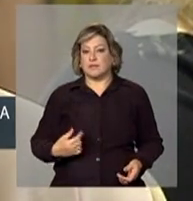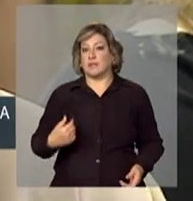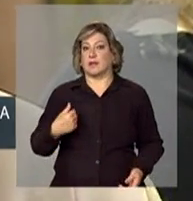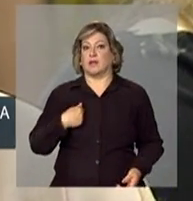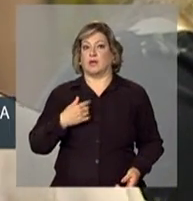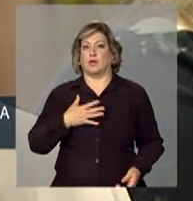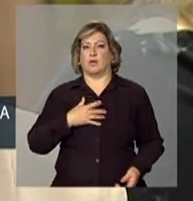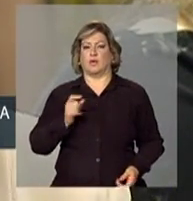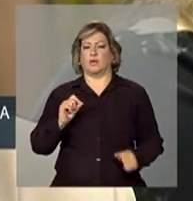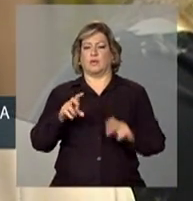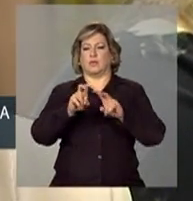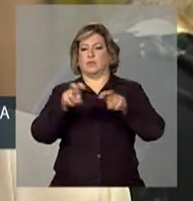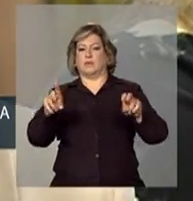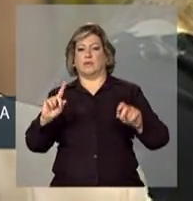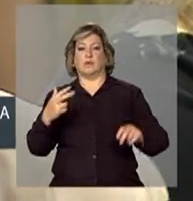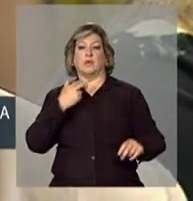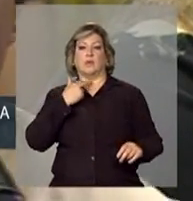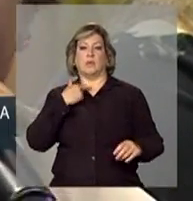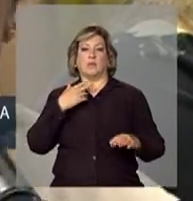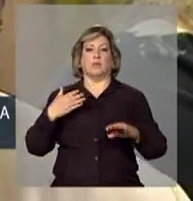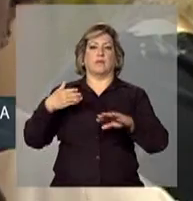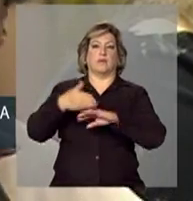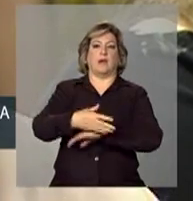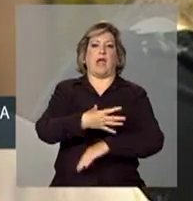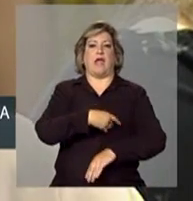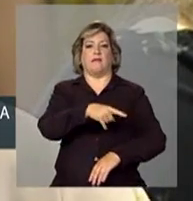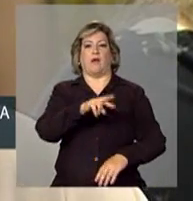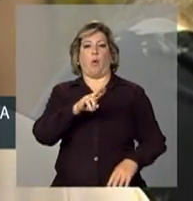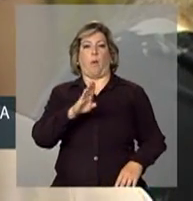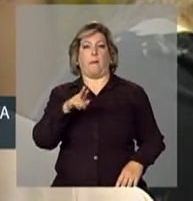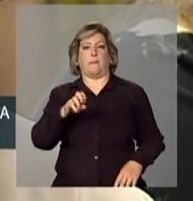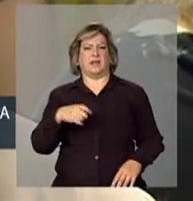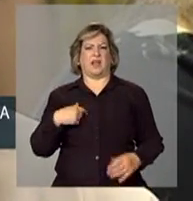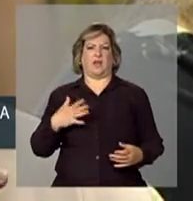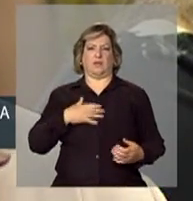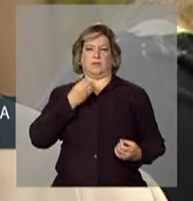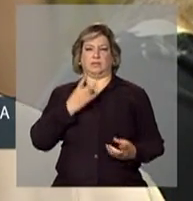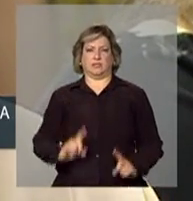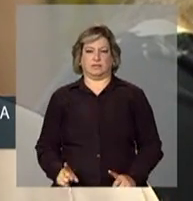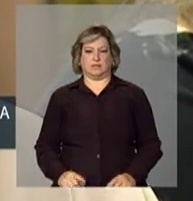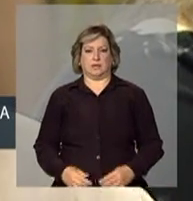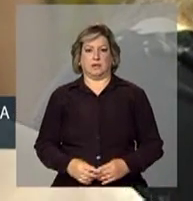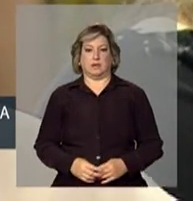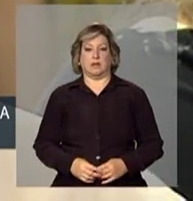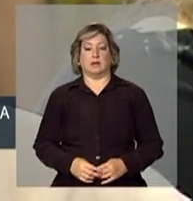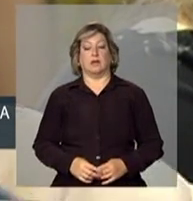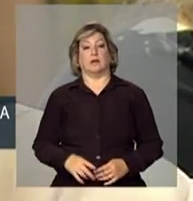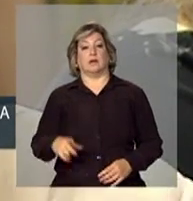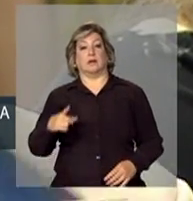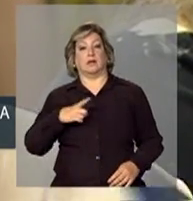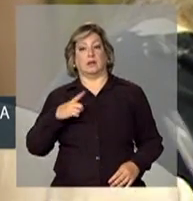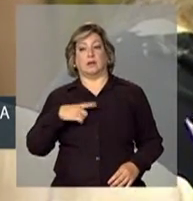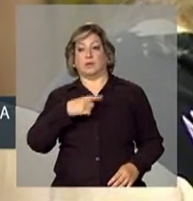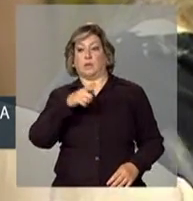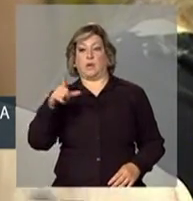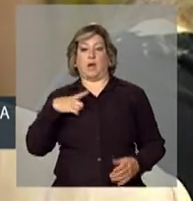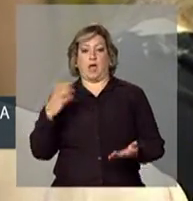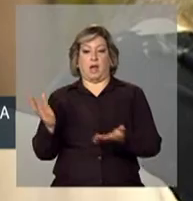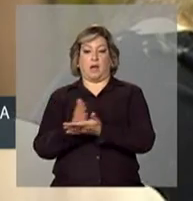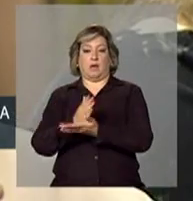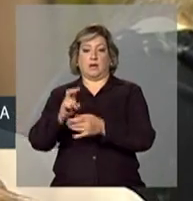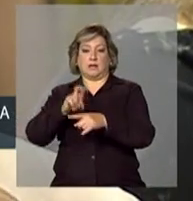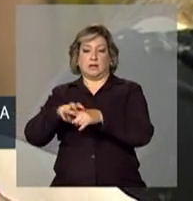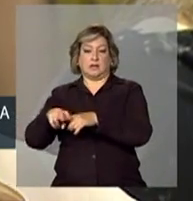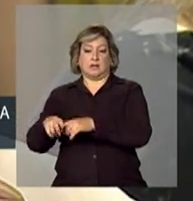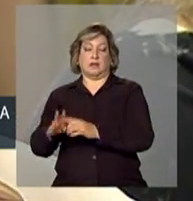da mesa. Não podia entrar a filha do Rubens Paiva, eu já não gostei. E os milicos sentadinhos lá, tudo assim, todo